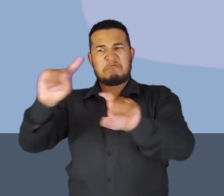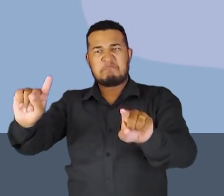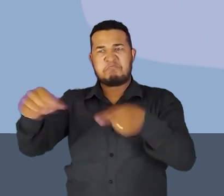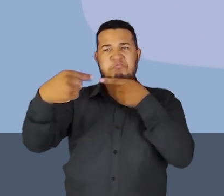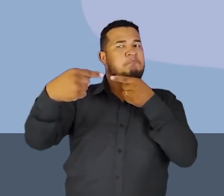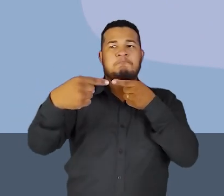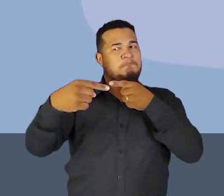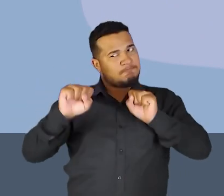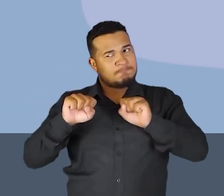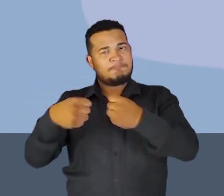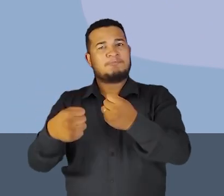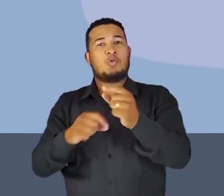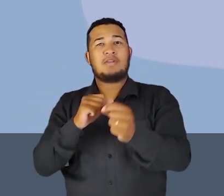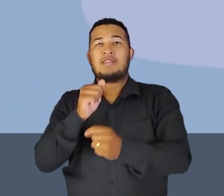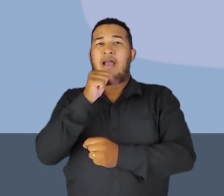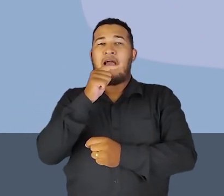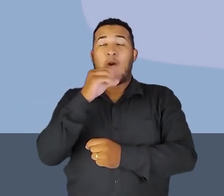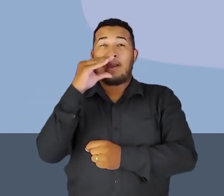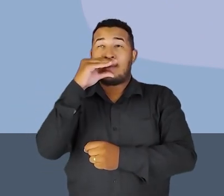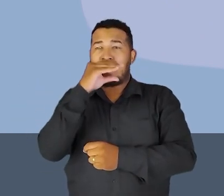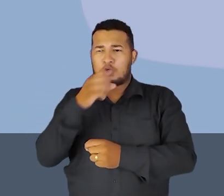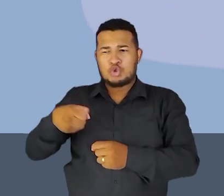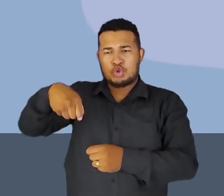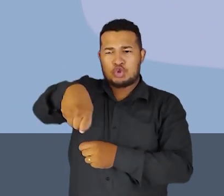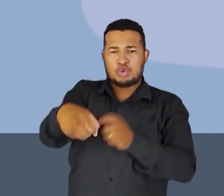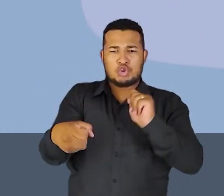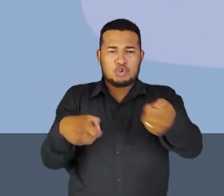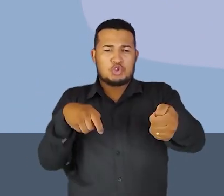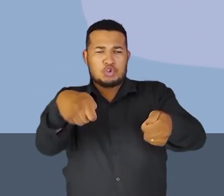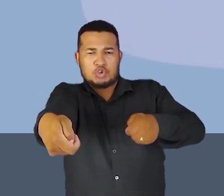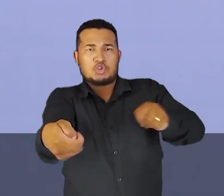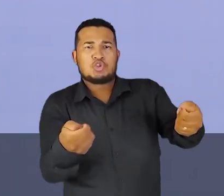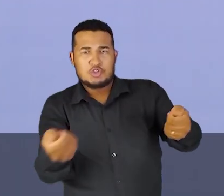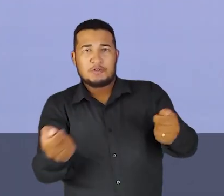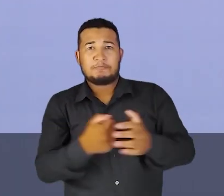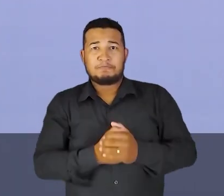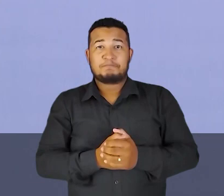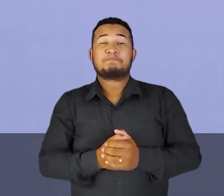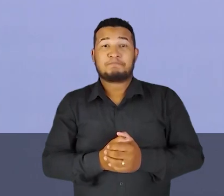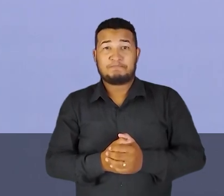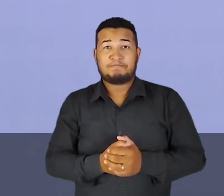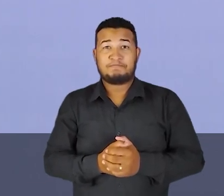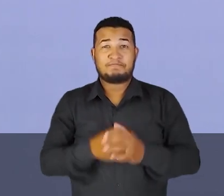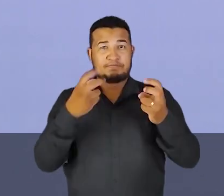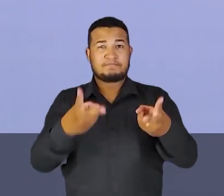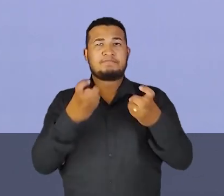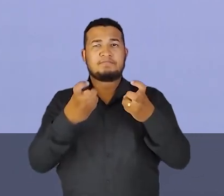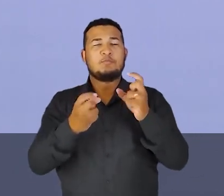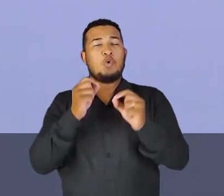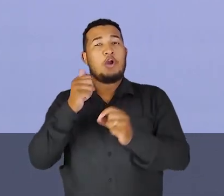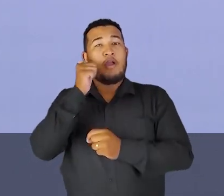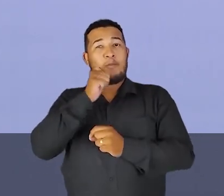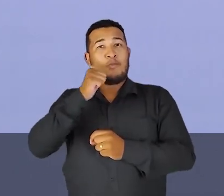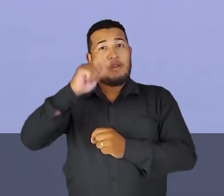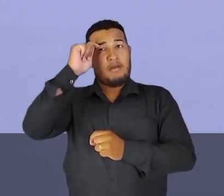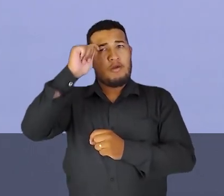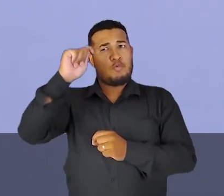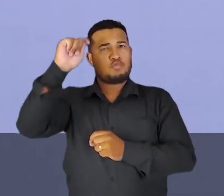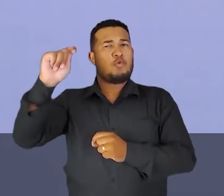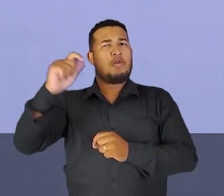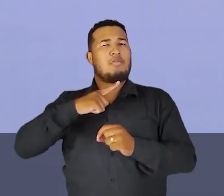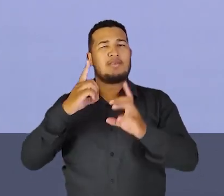XVII, despejando água fervente sobre os invasores. Então, veja que a autora, ela